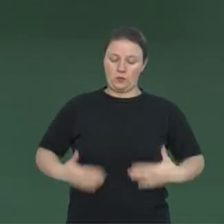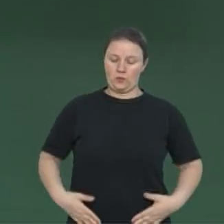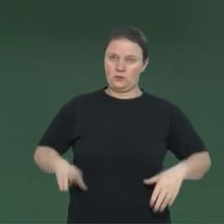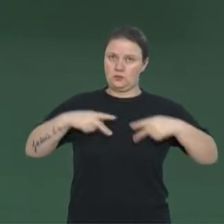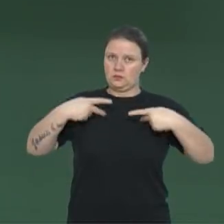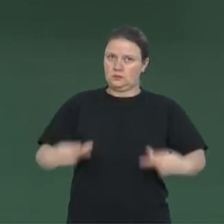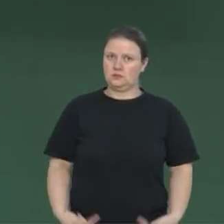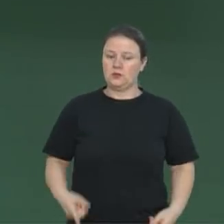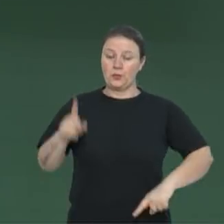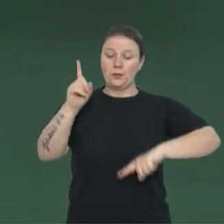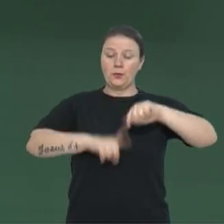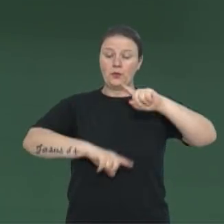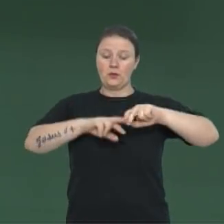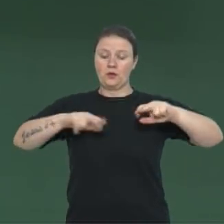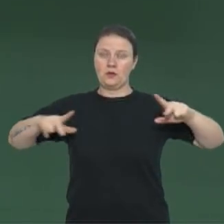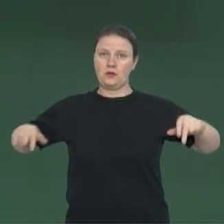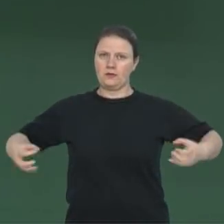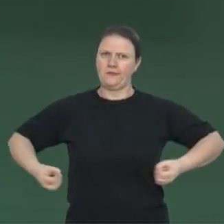uma materialidade